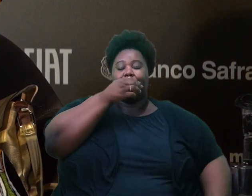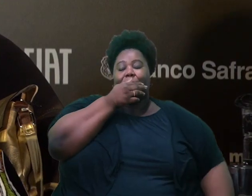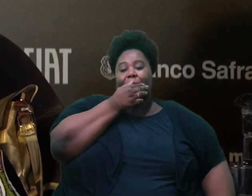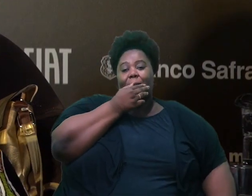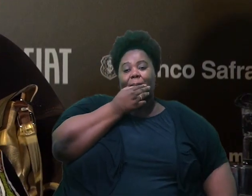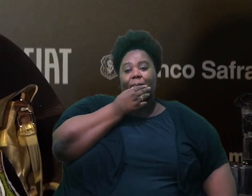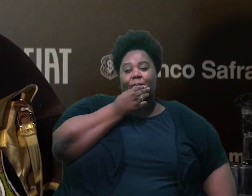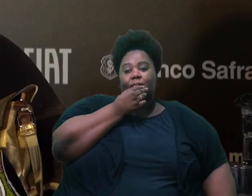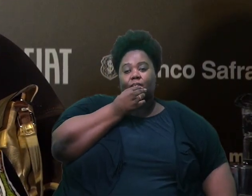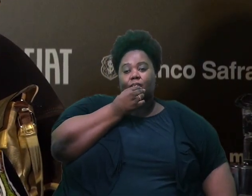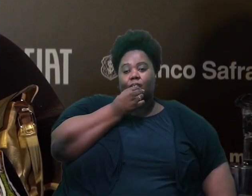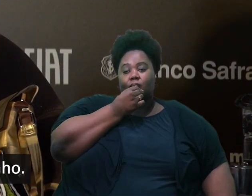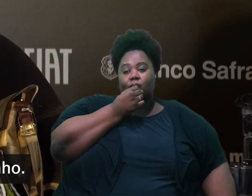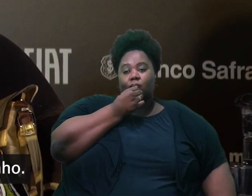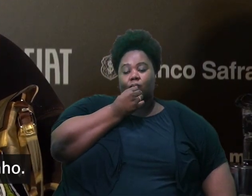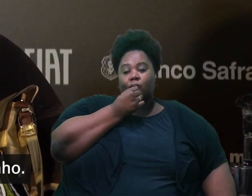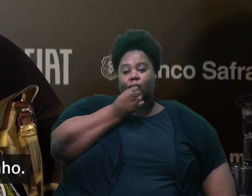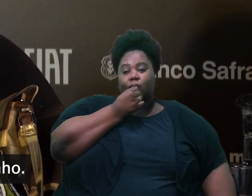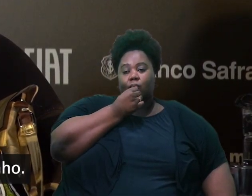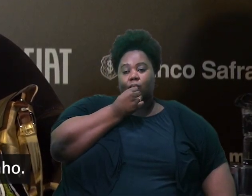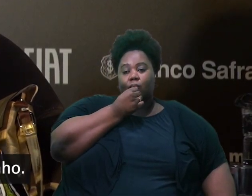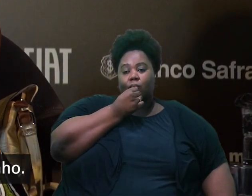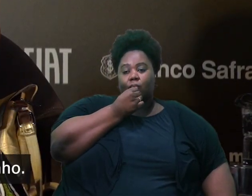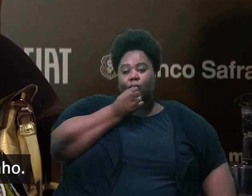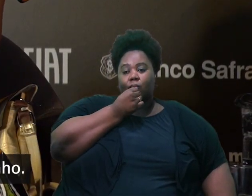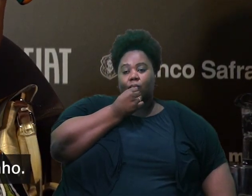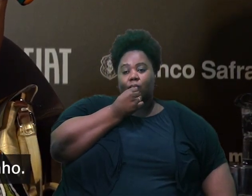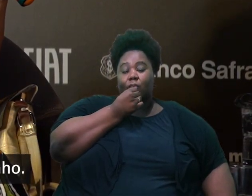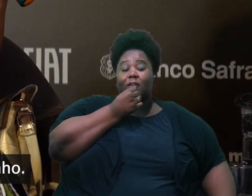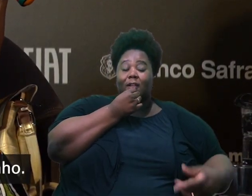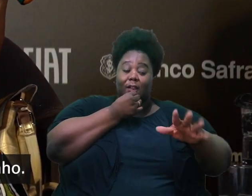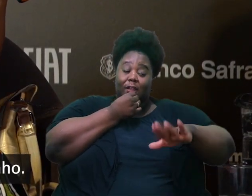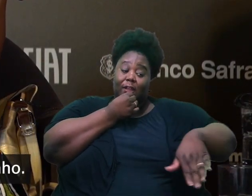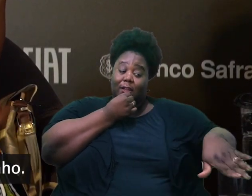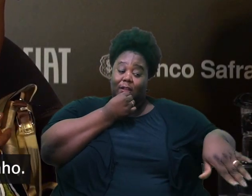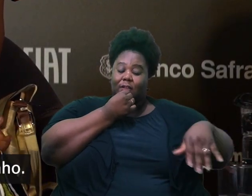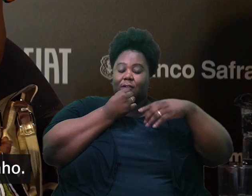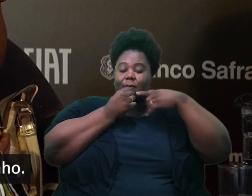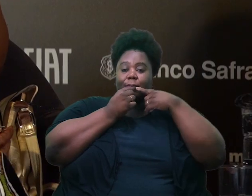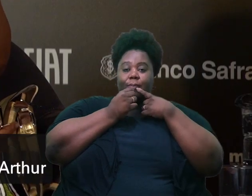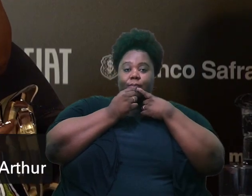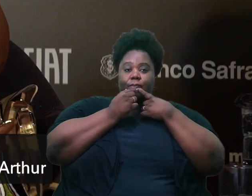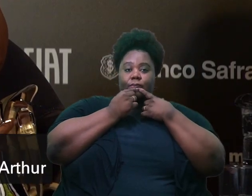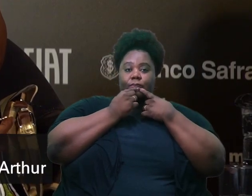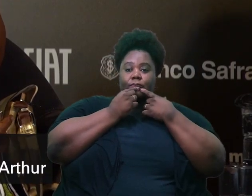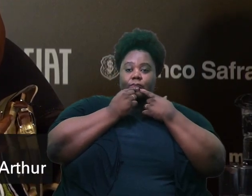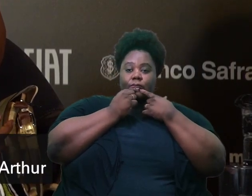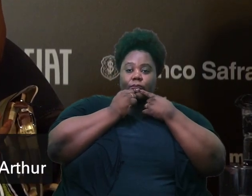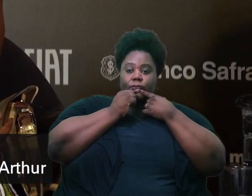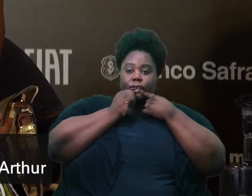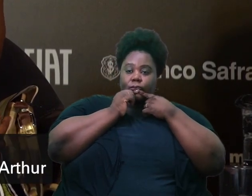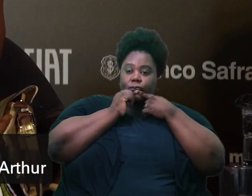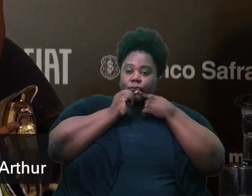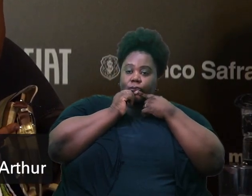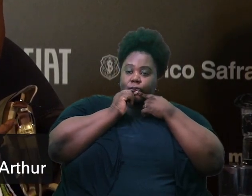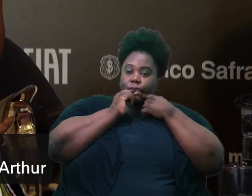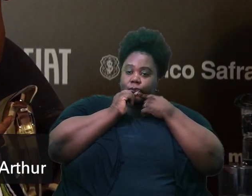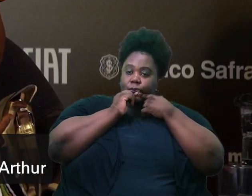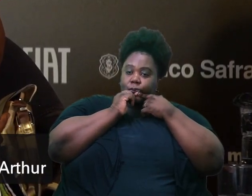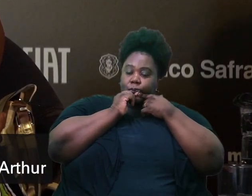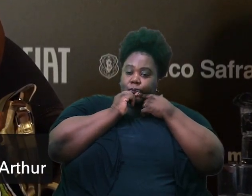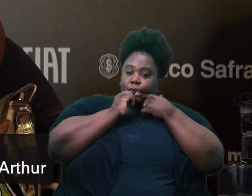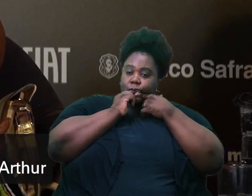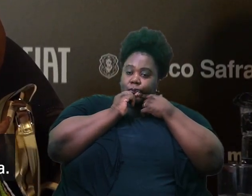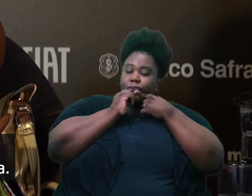do Arthur Omar, que tem uma imagem dele pequenininho, né? E é muito interessante, que é uma imagem linda, né?